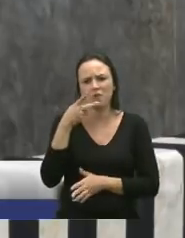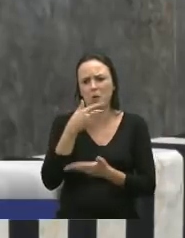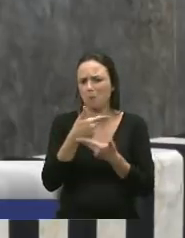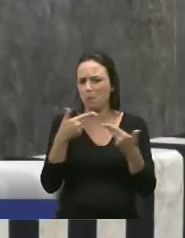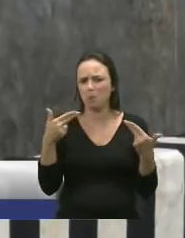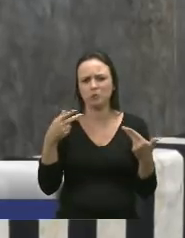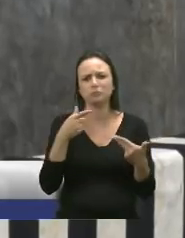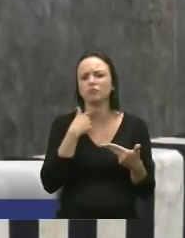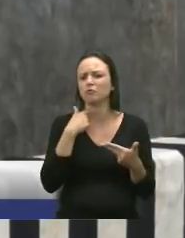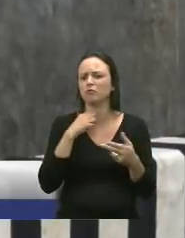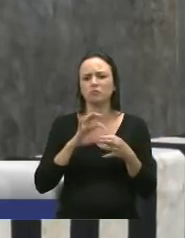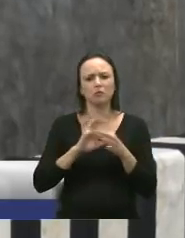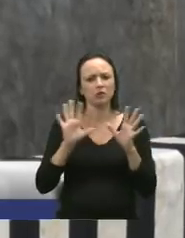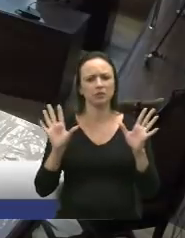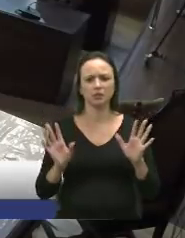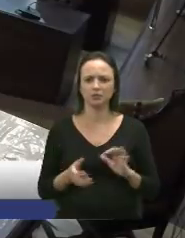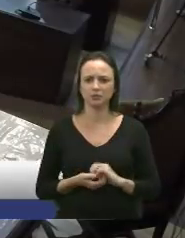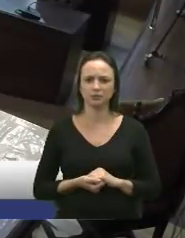ficar à vontade.